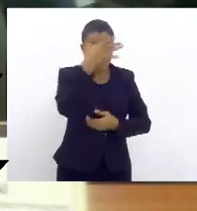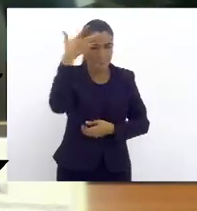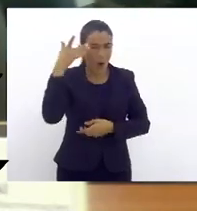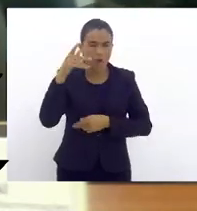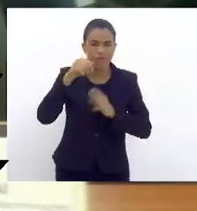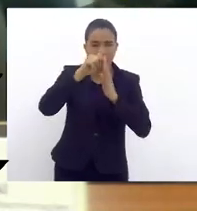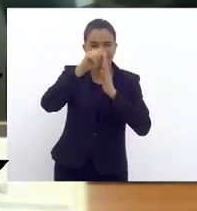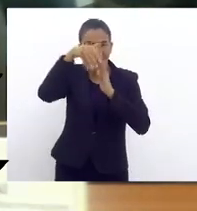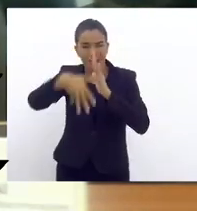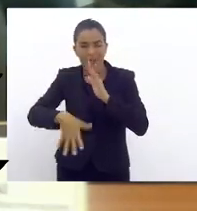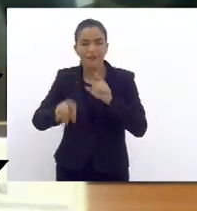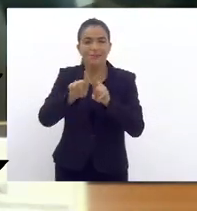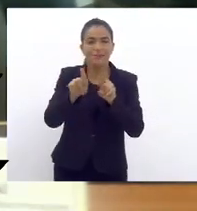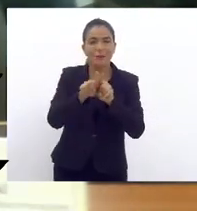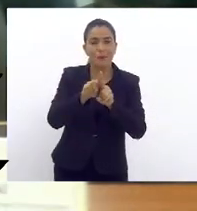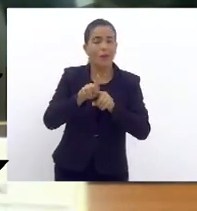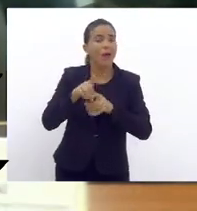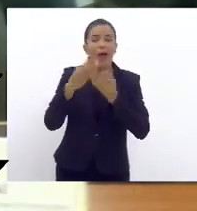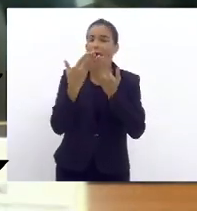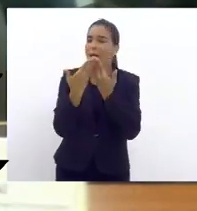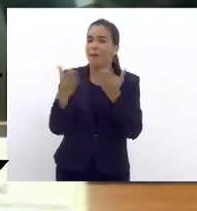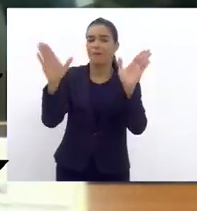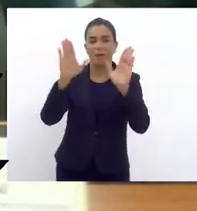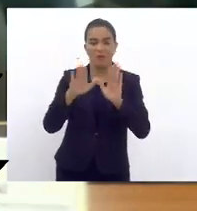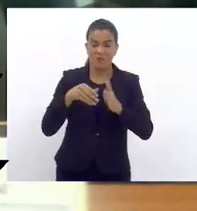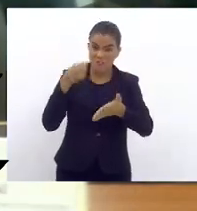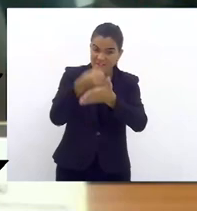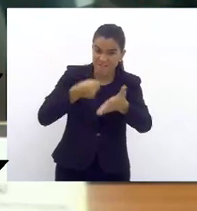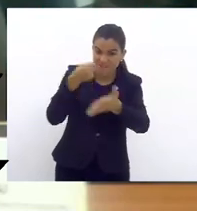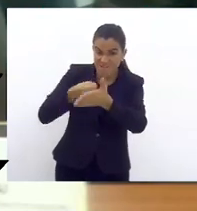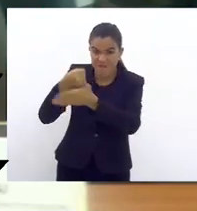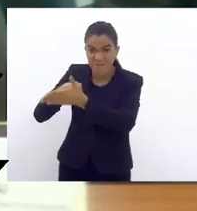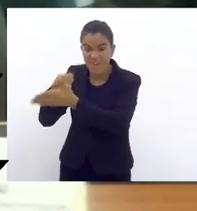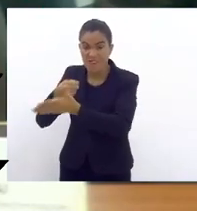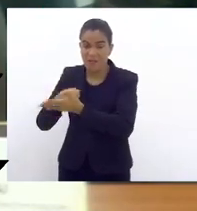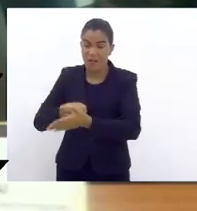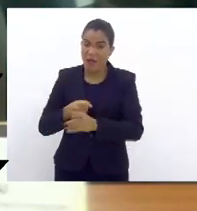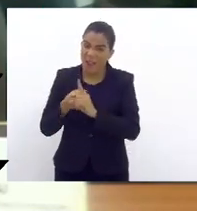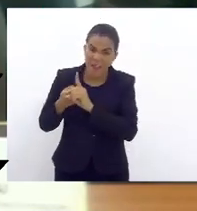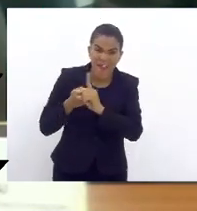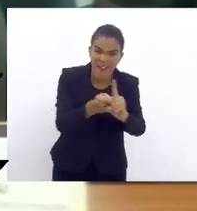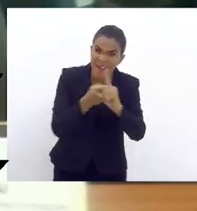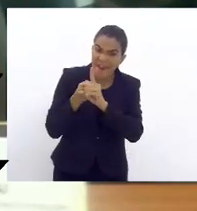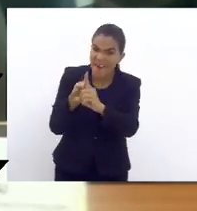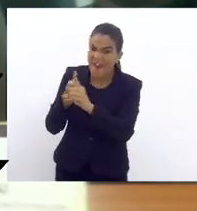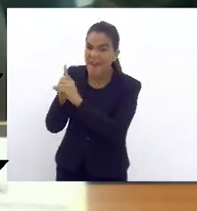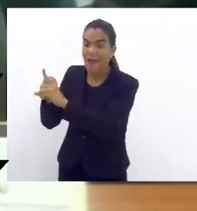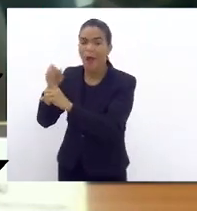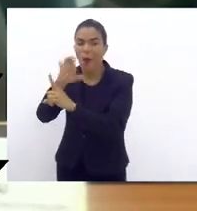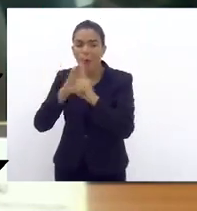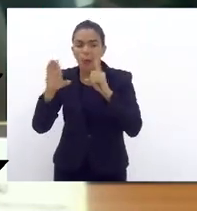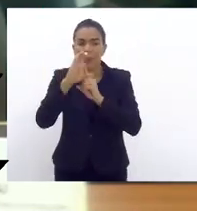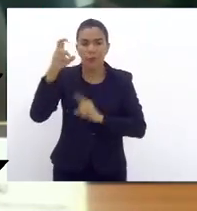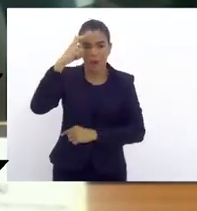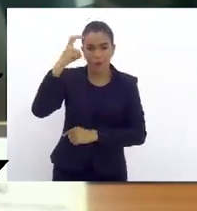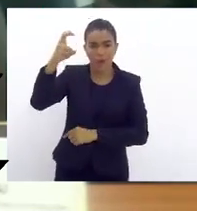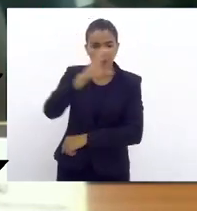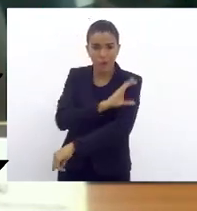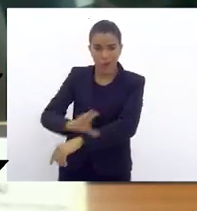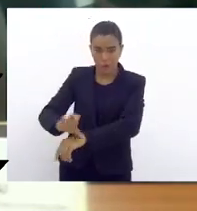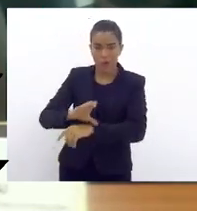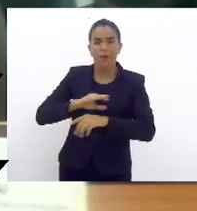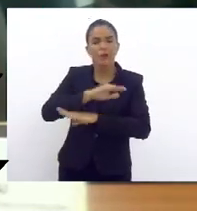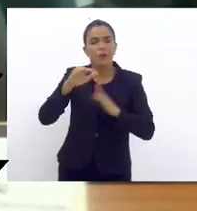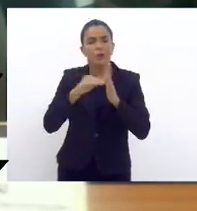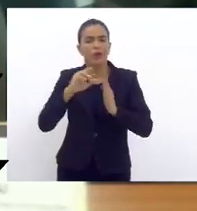religiosidades para que nós possamos além de enfrentar essa Dura realidade que é perseguição aos cultos a cultura e a toda